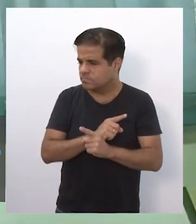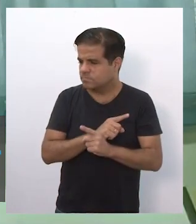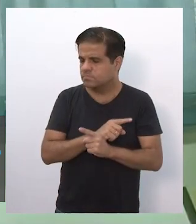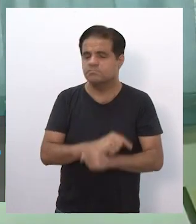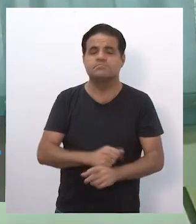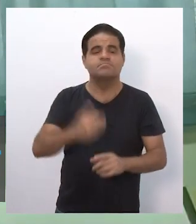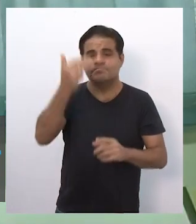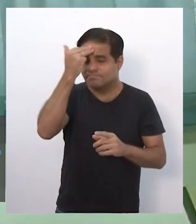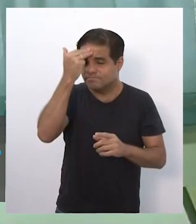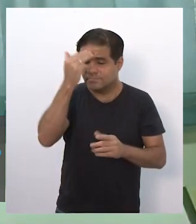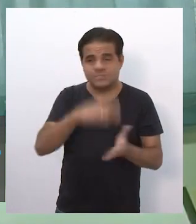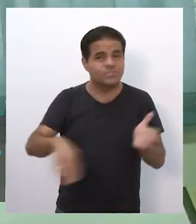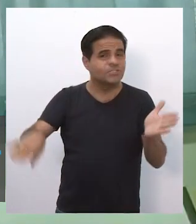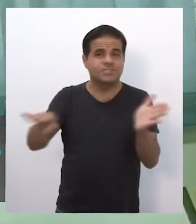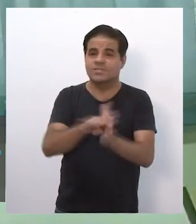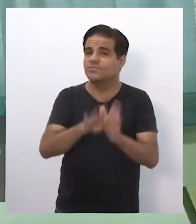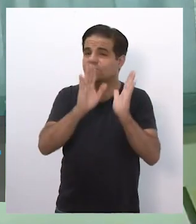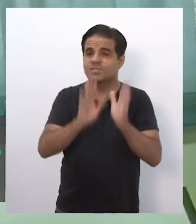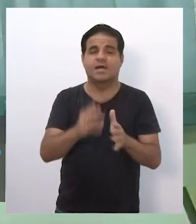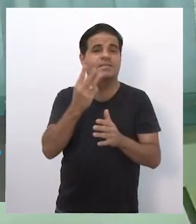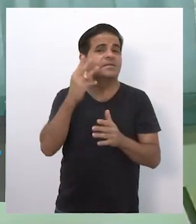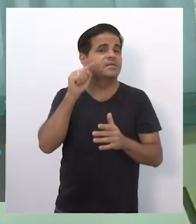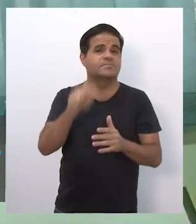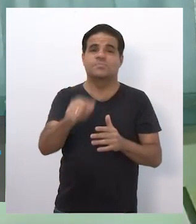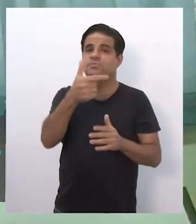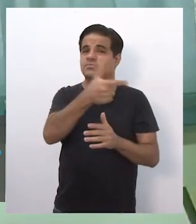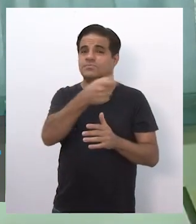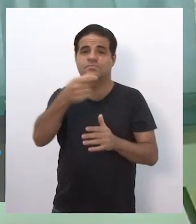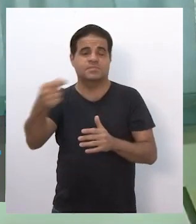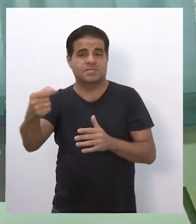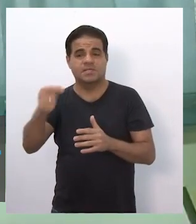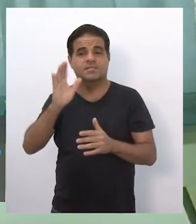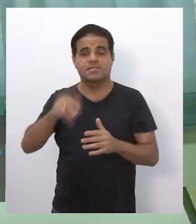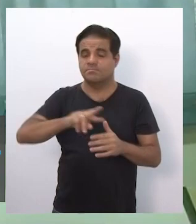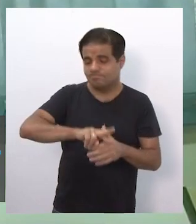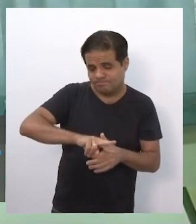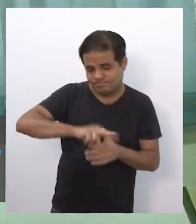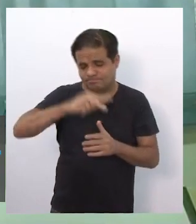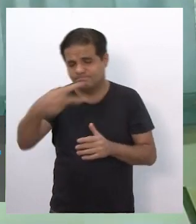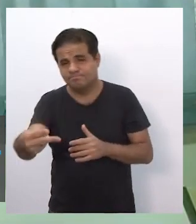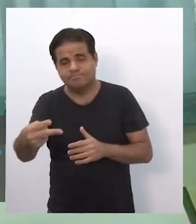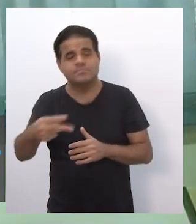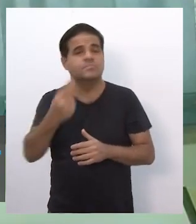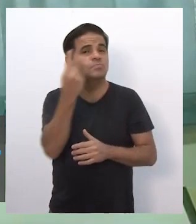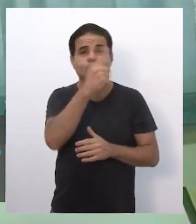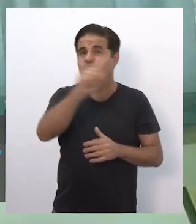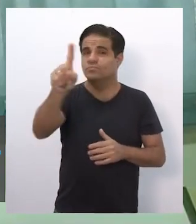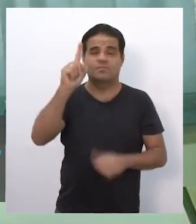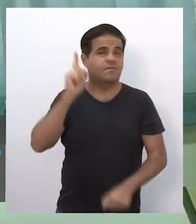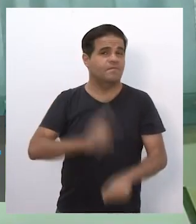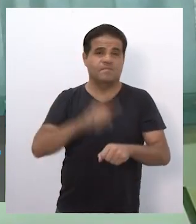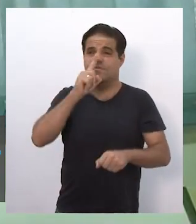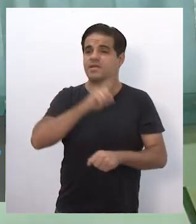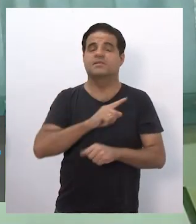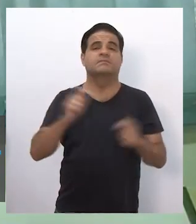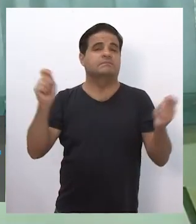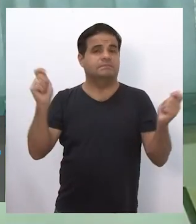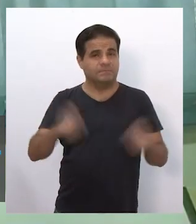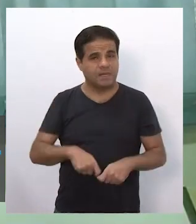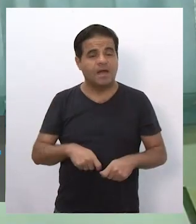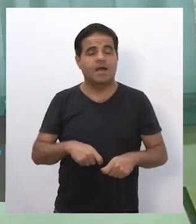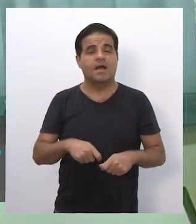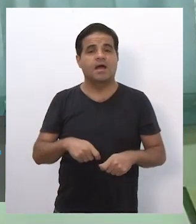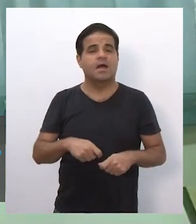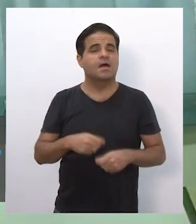memórias que estão chegando já a 3.200 MHz de transferência. de uma única vez, tá?